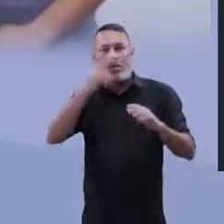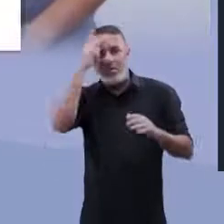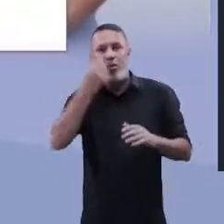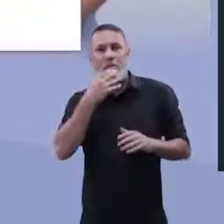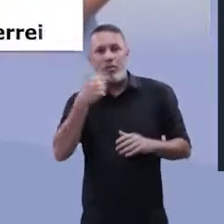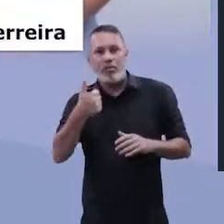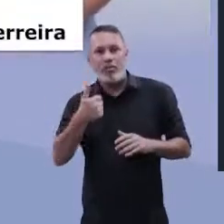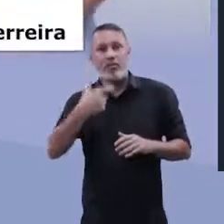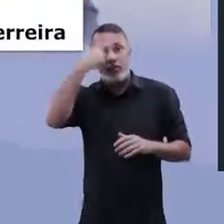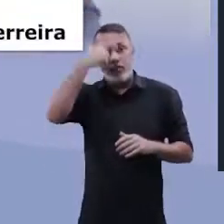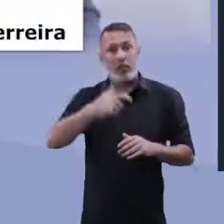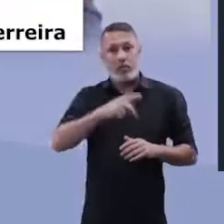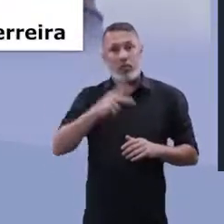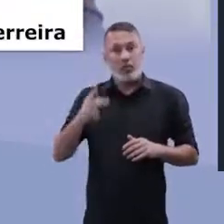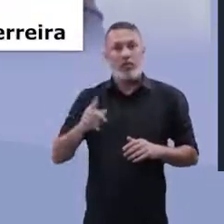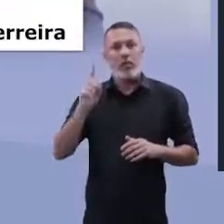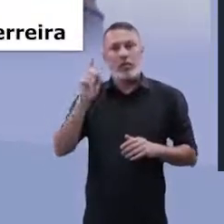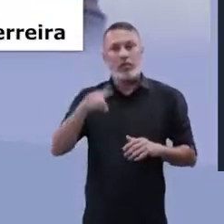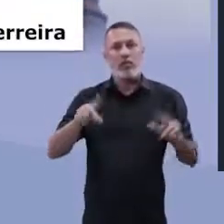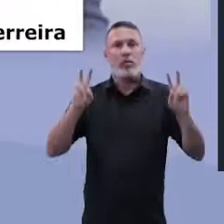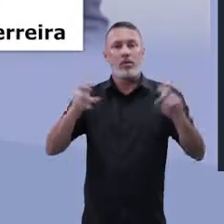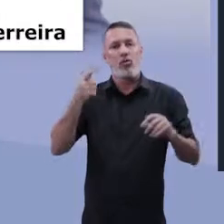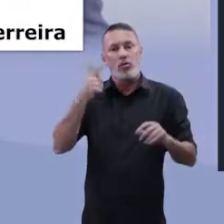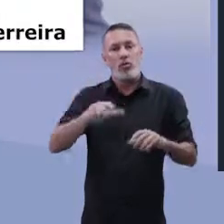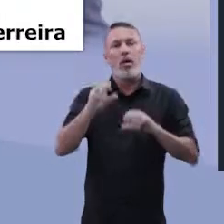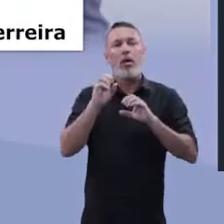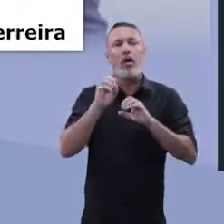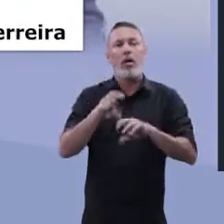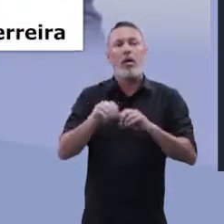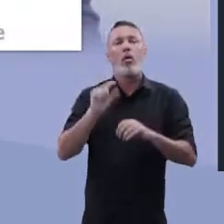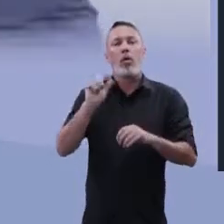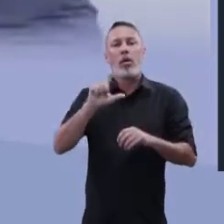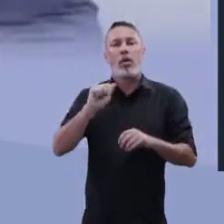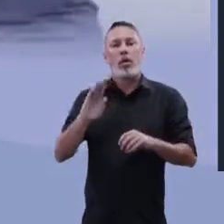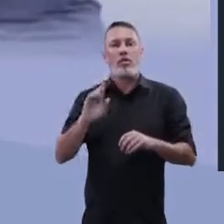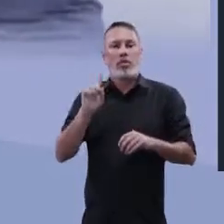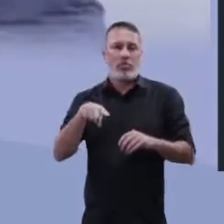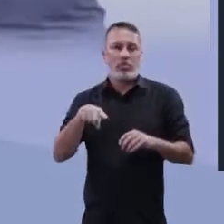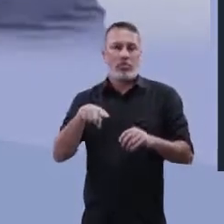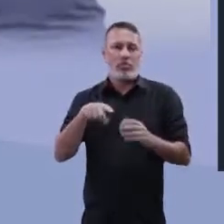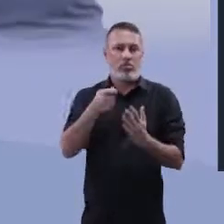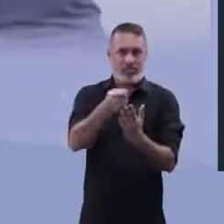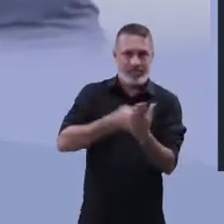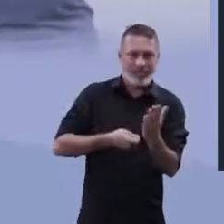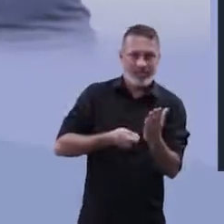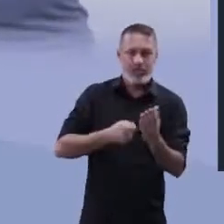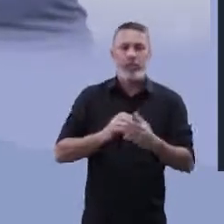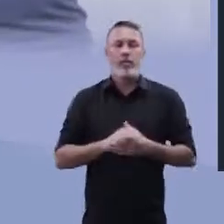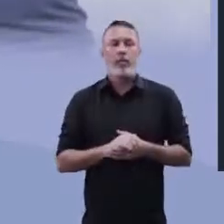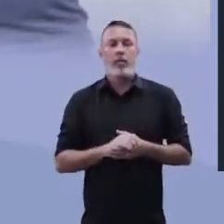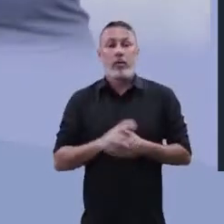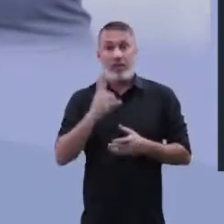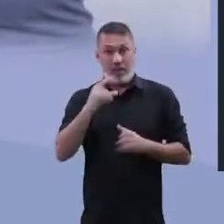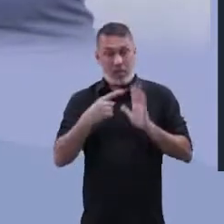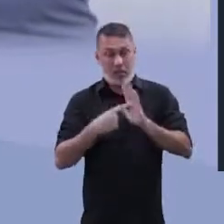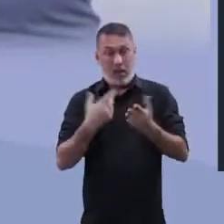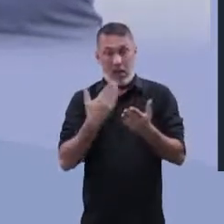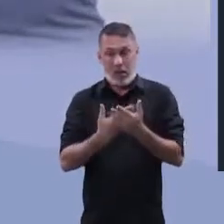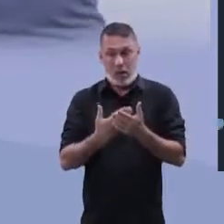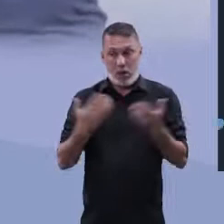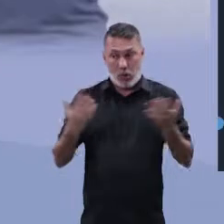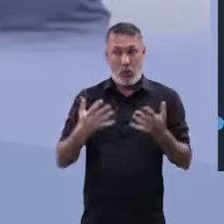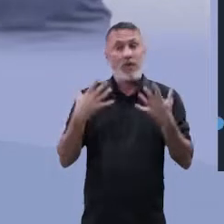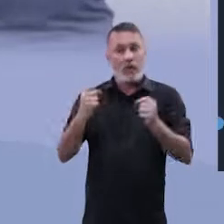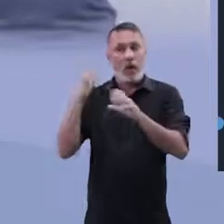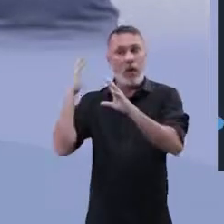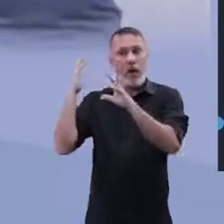Fala pessoal, tudo bem? Professor Werlen Vieira aqui para mais uma aula no nosso laboratório de redação. Antes de apresentar a aula